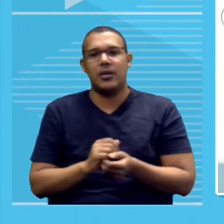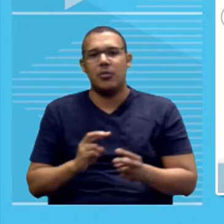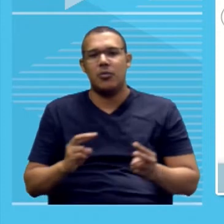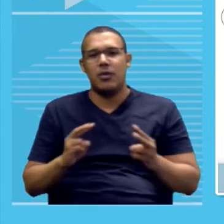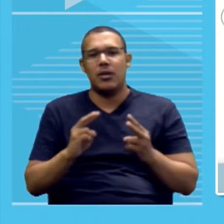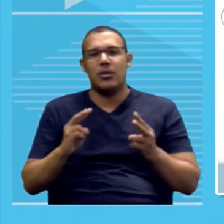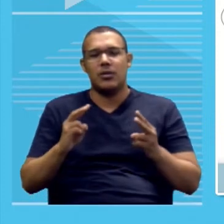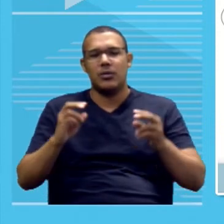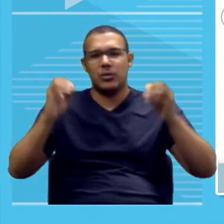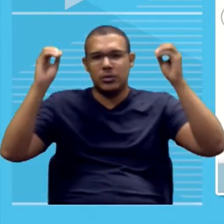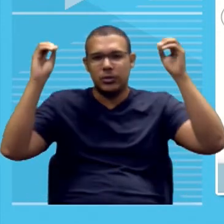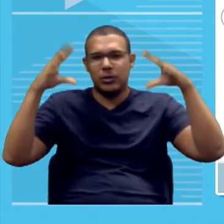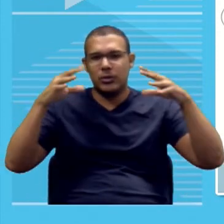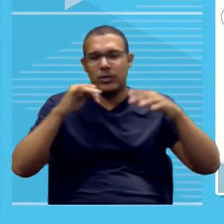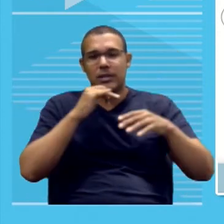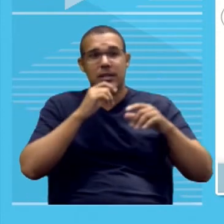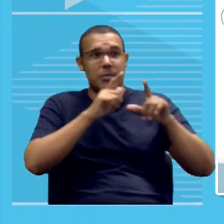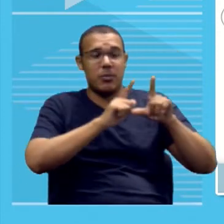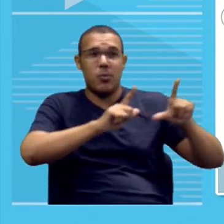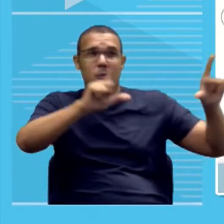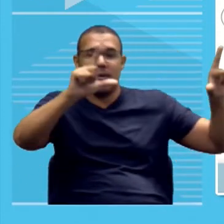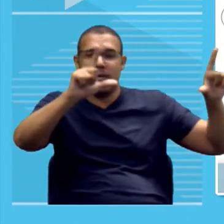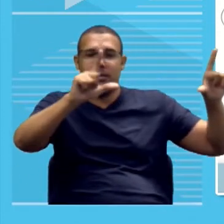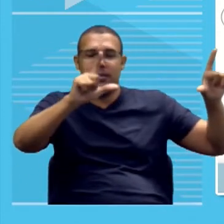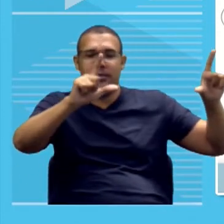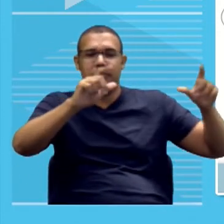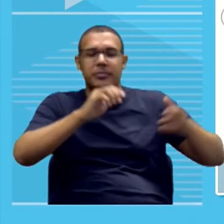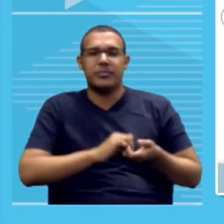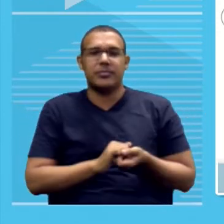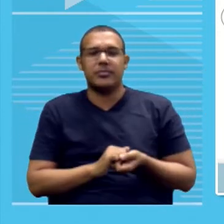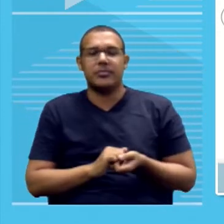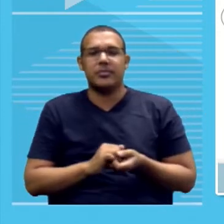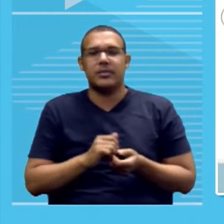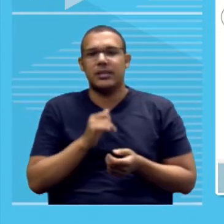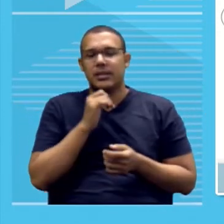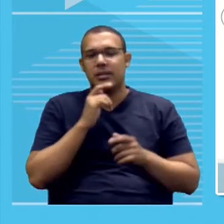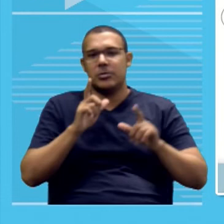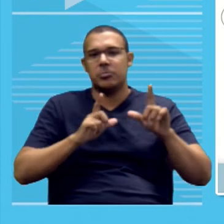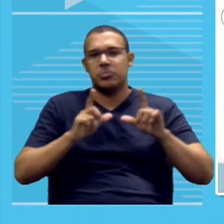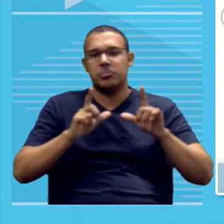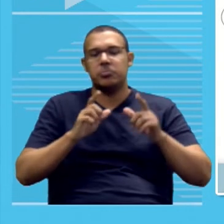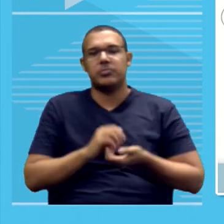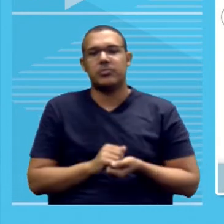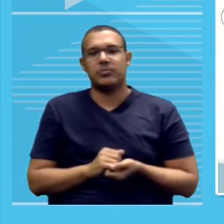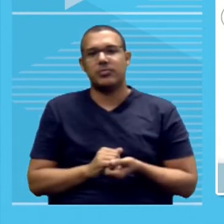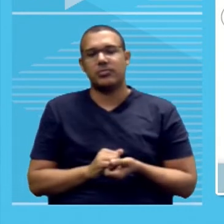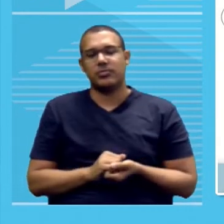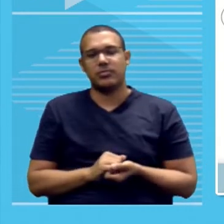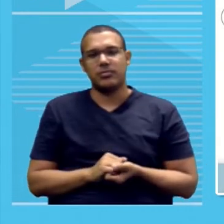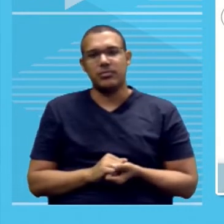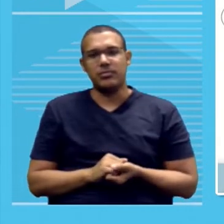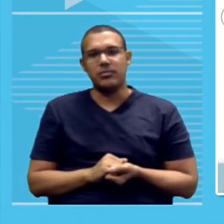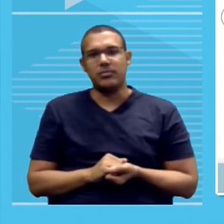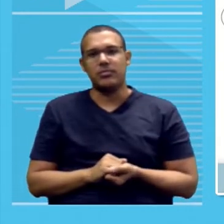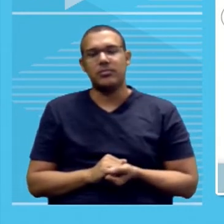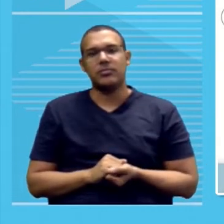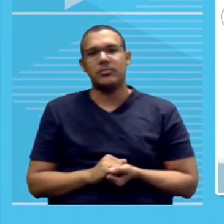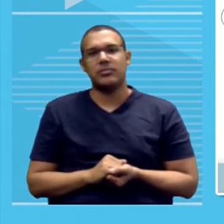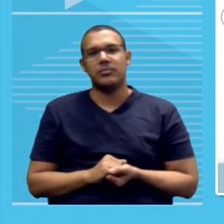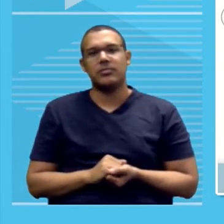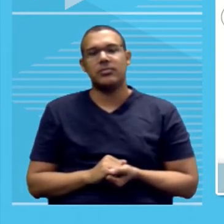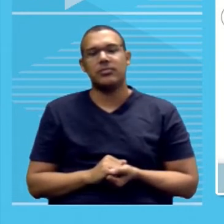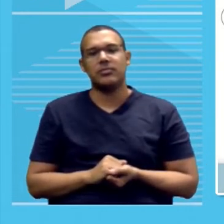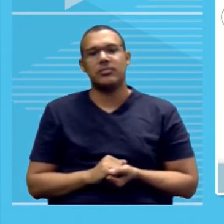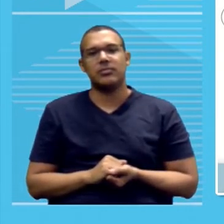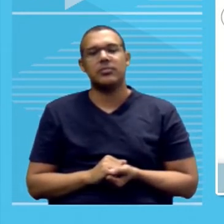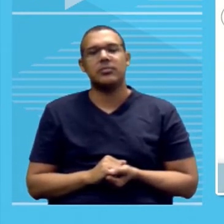luminescência num outdoor que é televisionado, né? Você não pode ter aquele determinado valor de